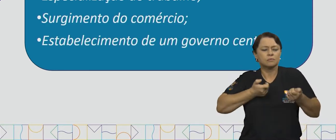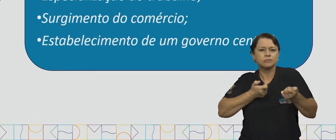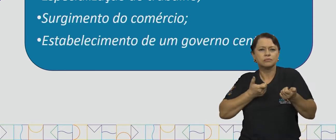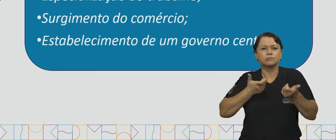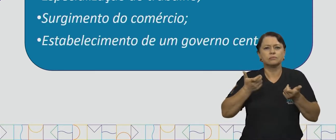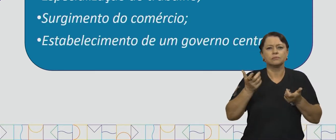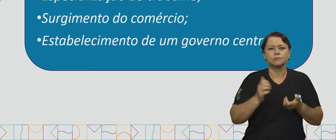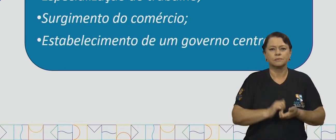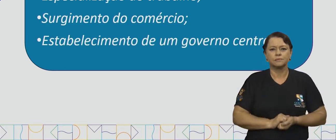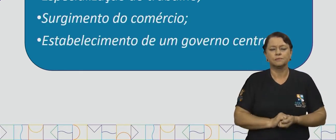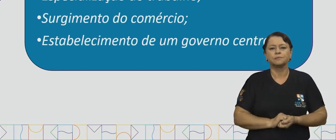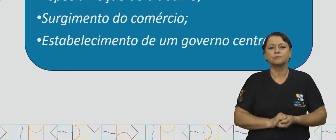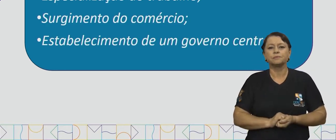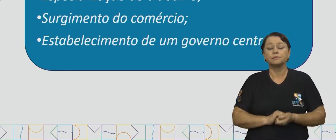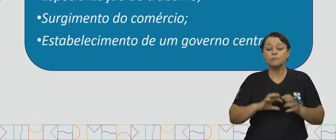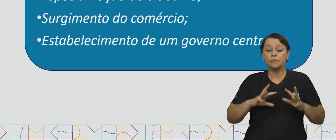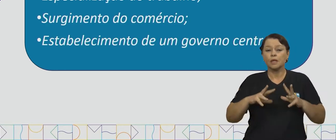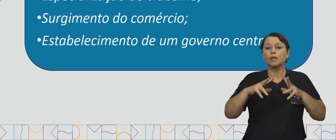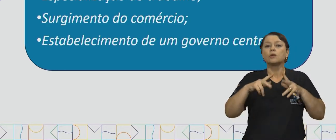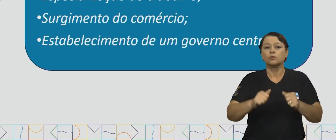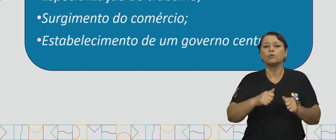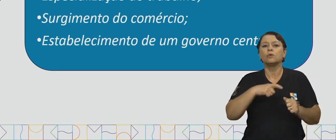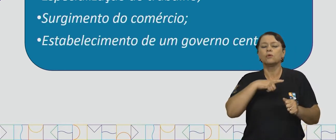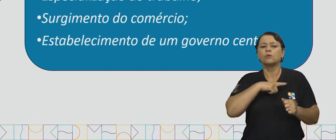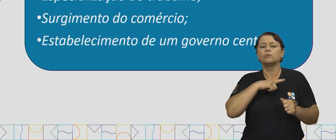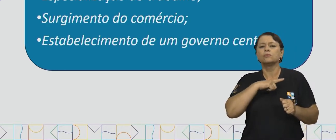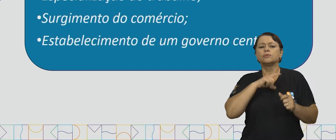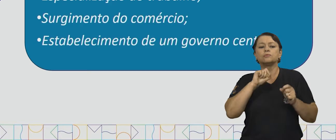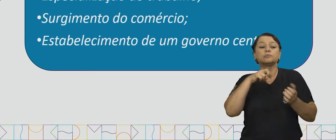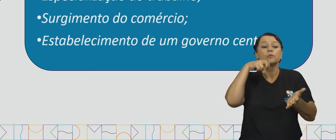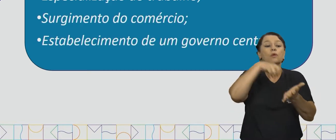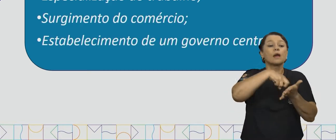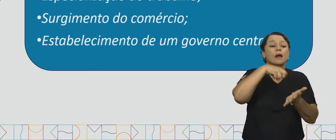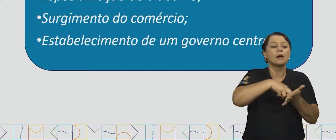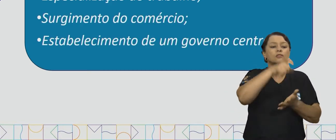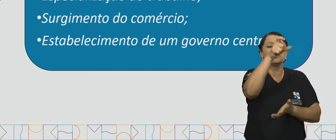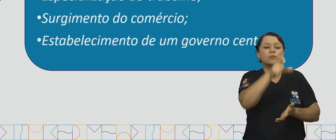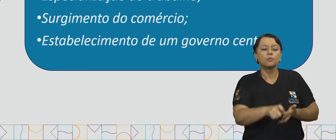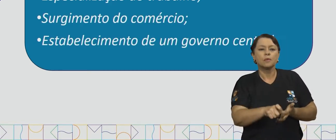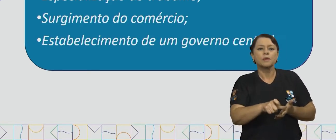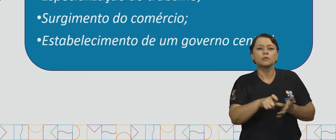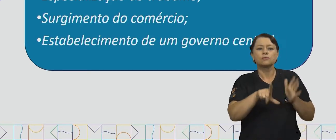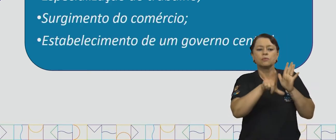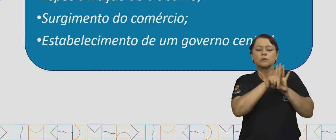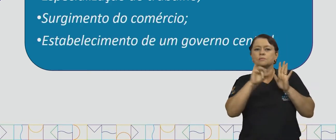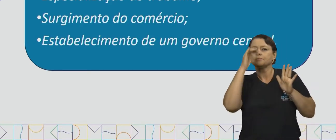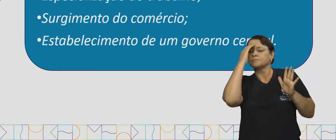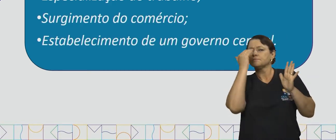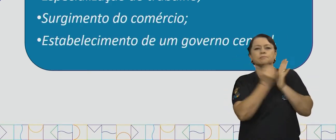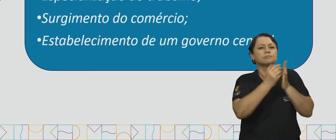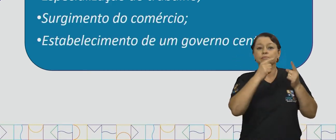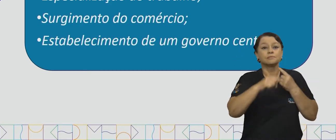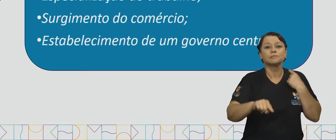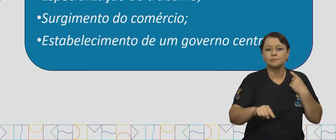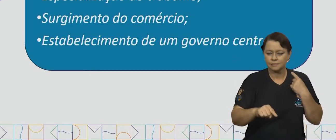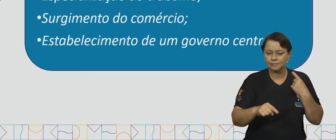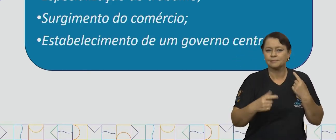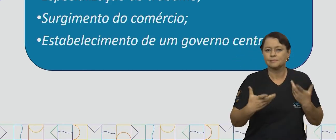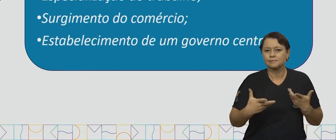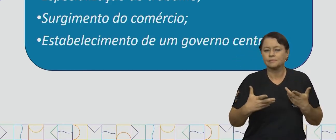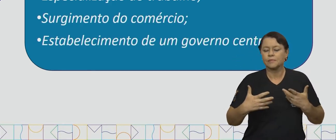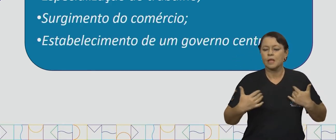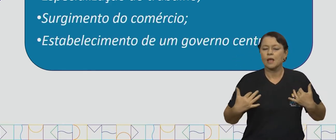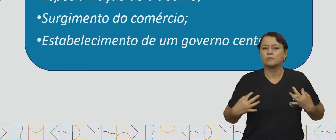atacados. Todos decidiam a punição que devia ser aplicada a um membro que infringia uma regra da comunidade.